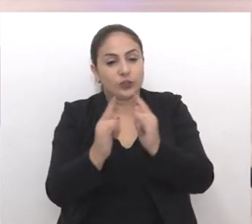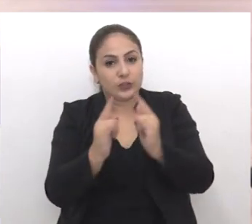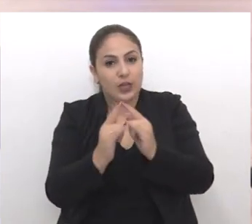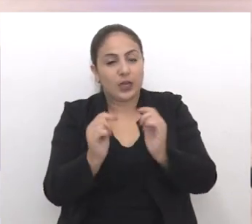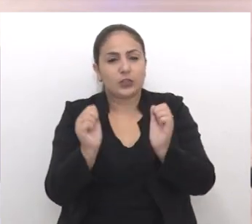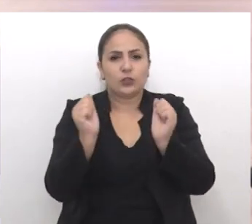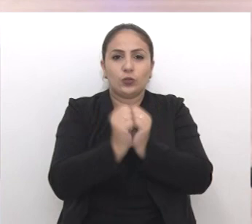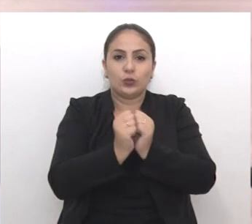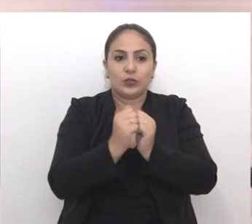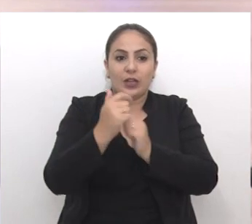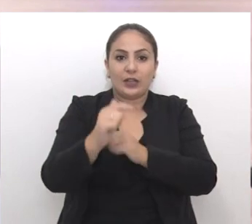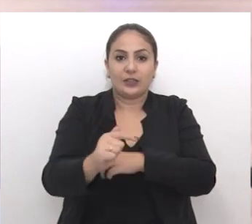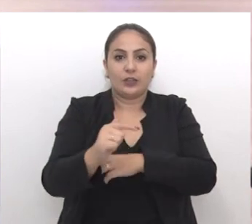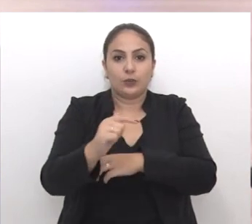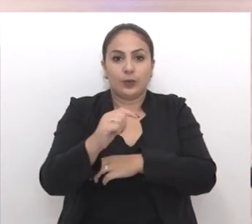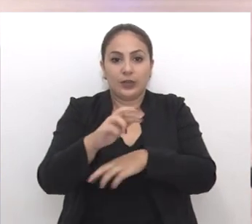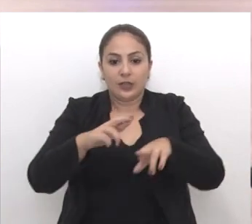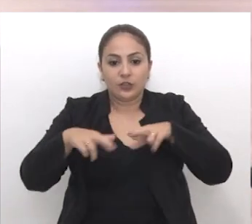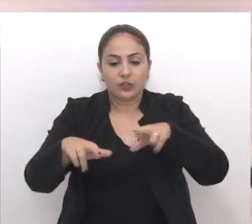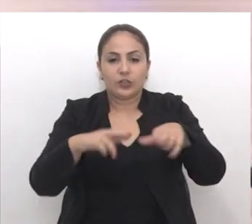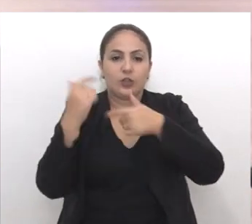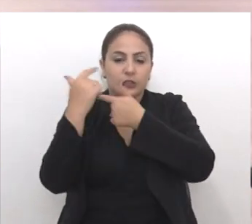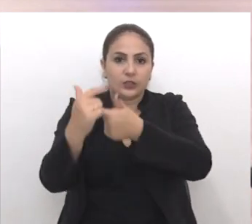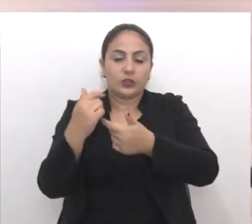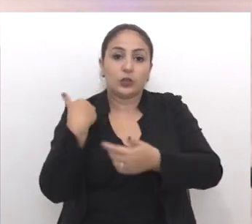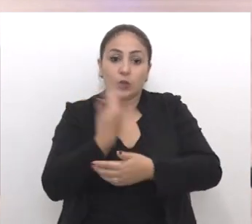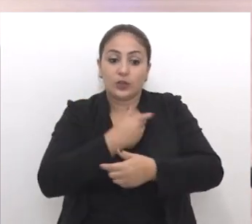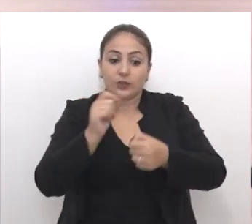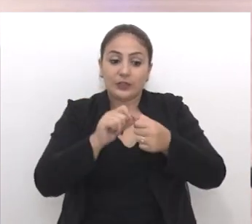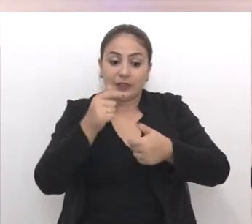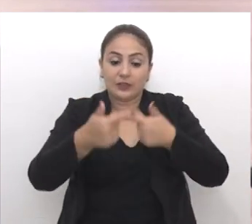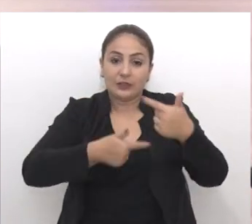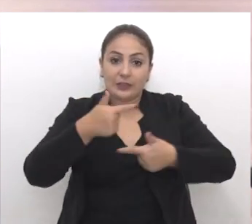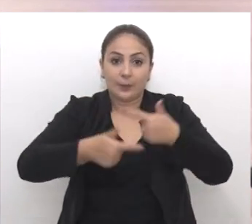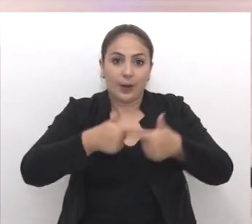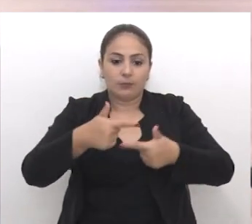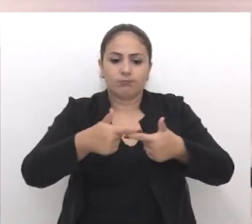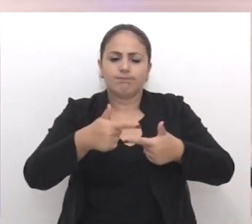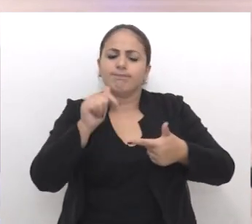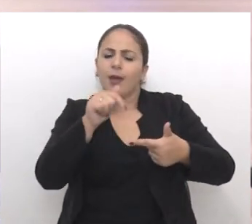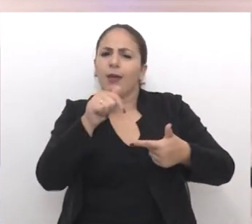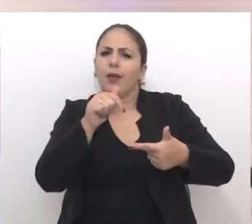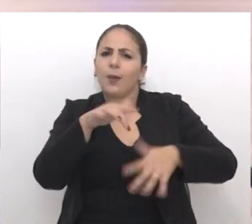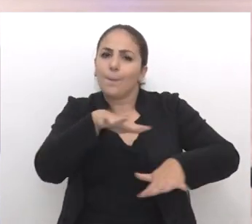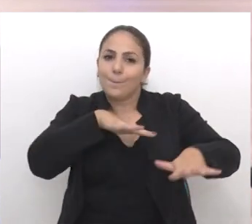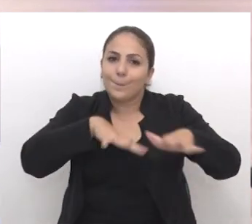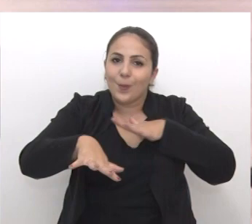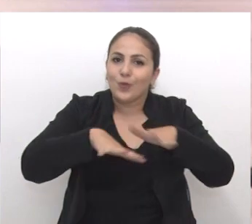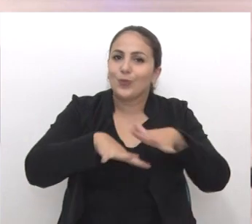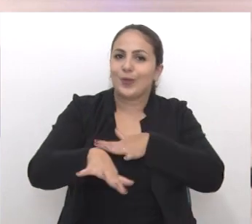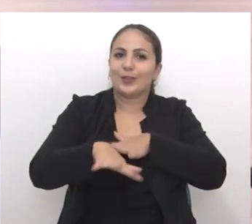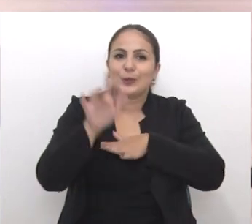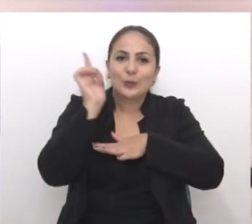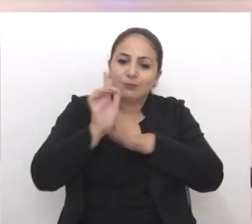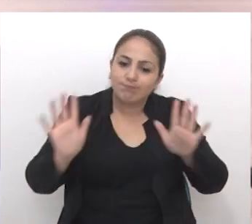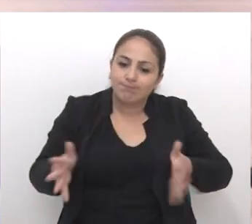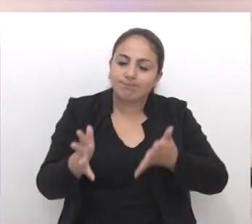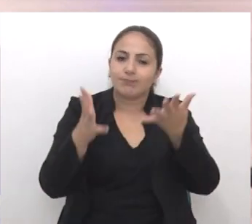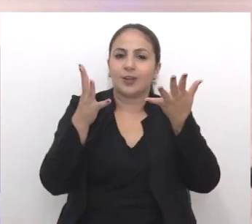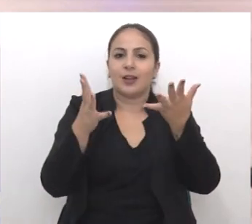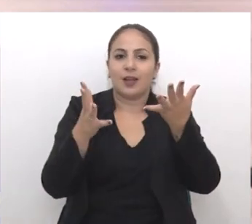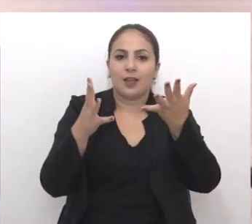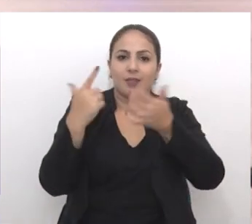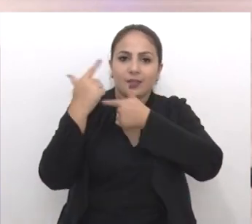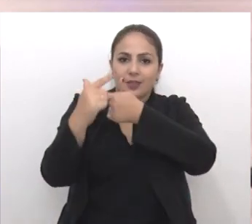entidades, com a nossa 7ª região, nós queremos fazer um trabalho de fomento, né, para que de fato a gente possa cultivar a